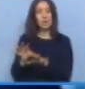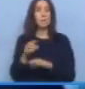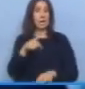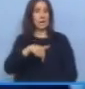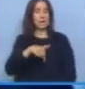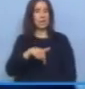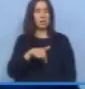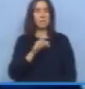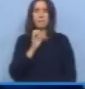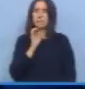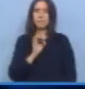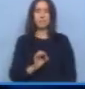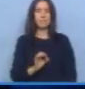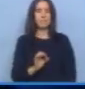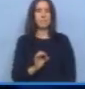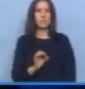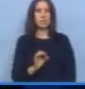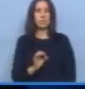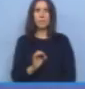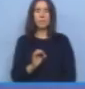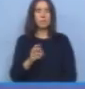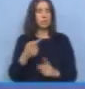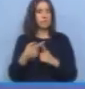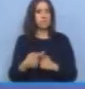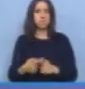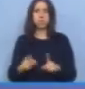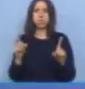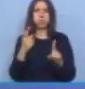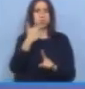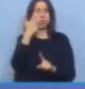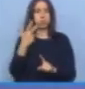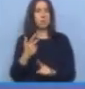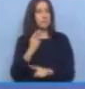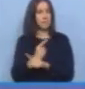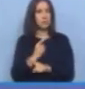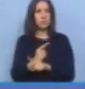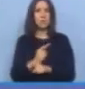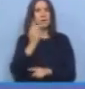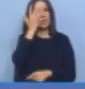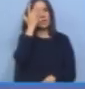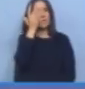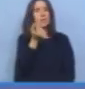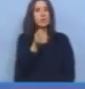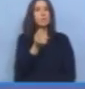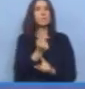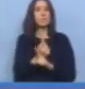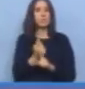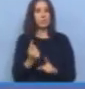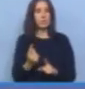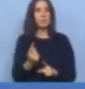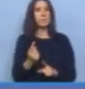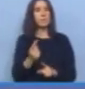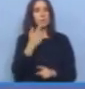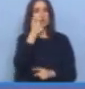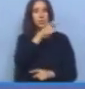aqui foi mesmo tudo diferente completamente. Mas mesmo assim foi um bocadinho fácil porque o recebido